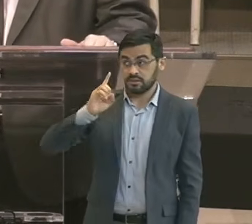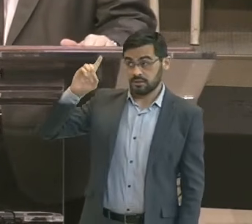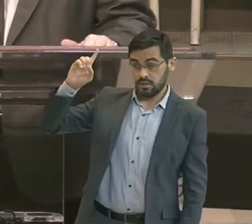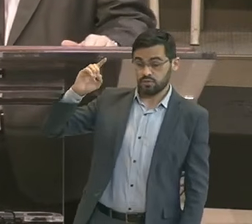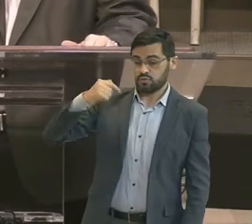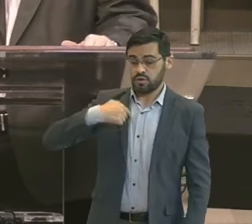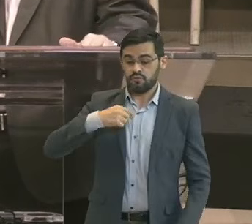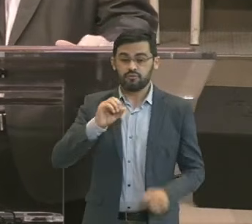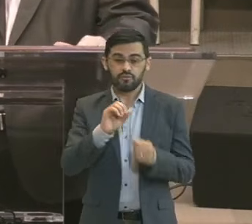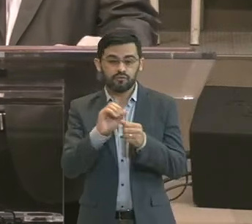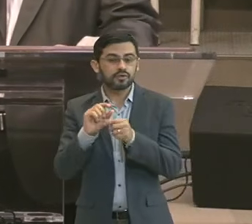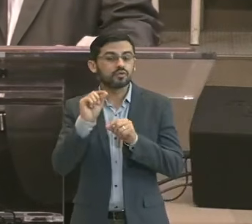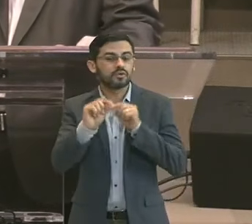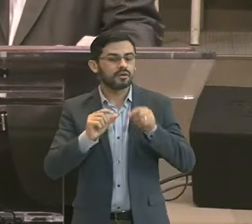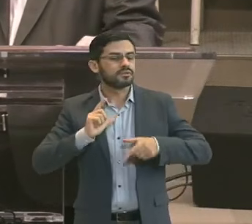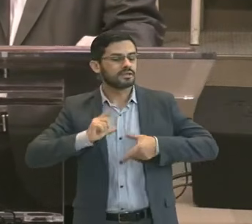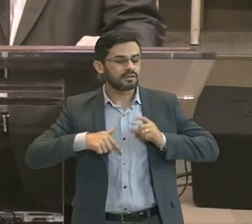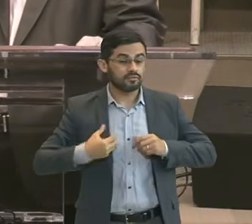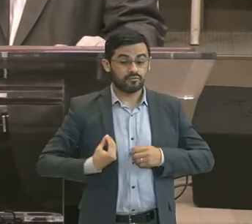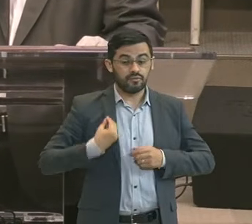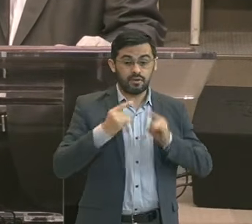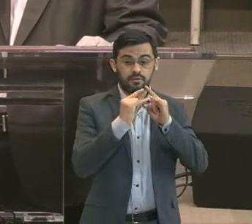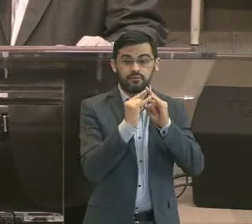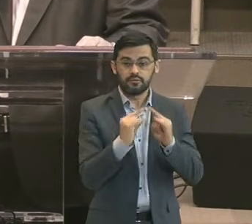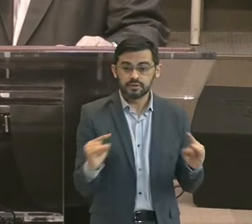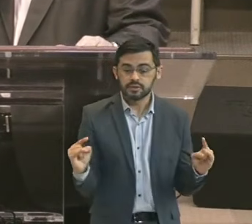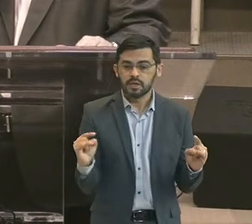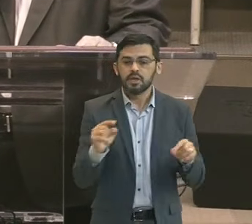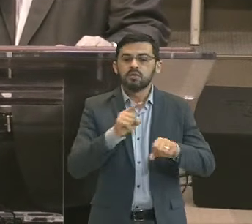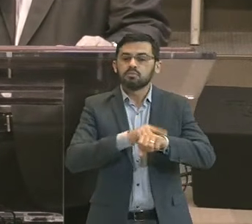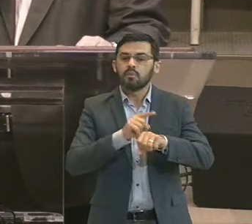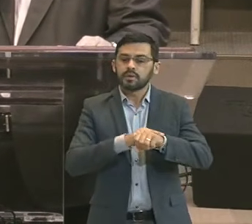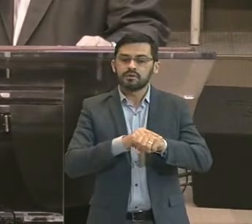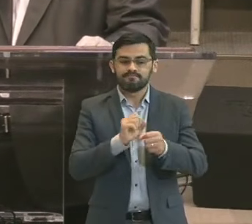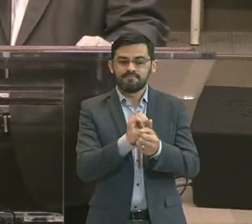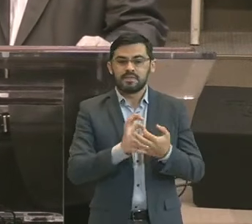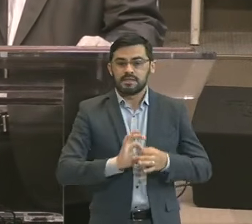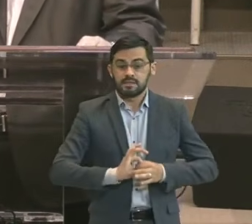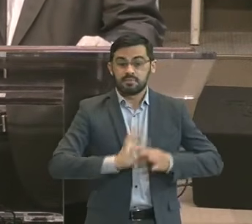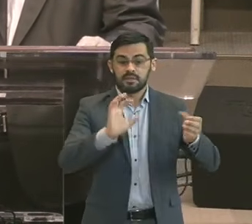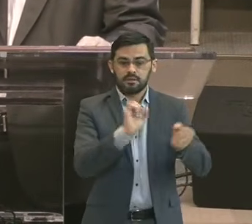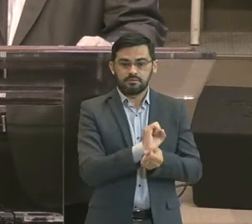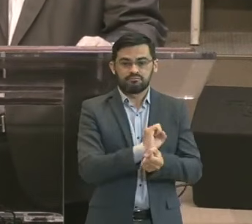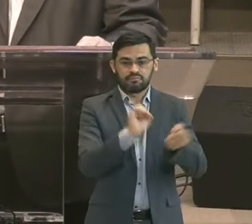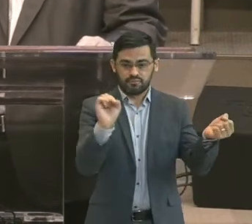fiz os israelitas morarem em tendas quando os tirei da terra do Egito.